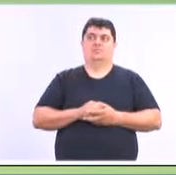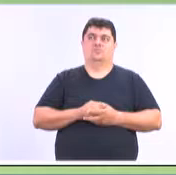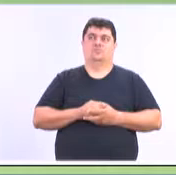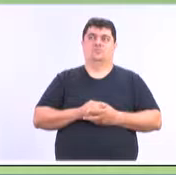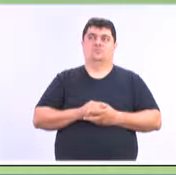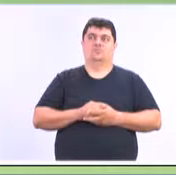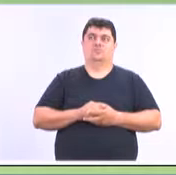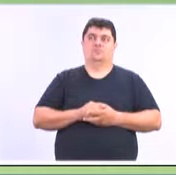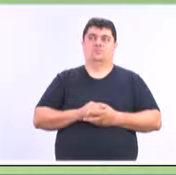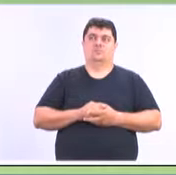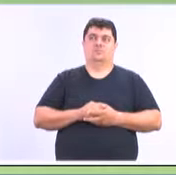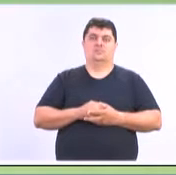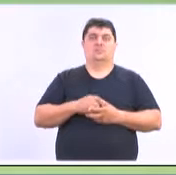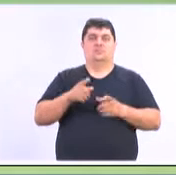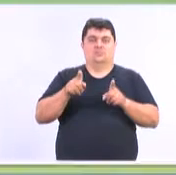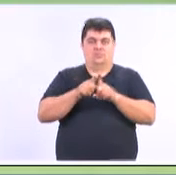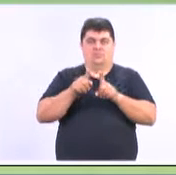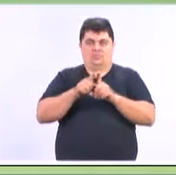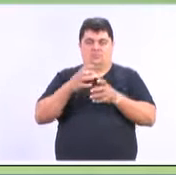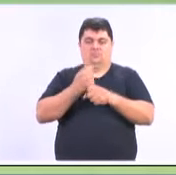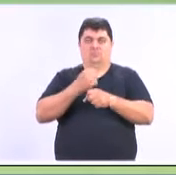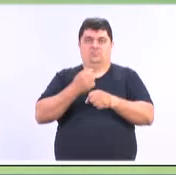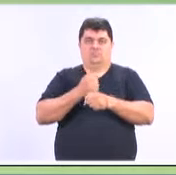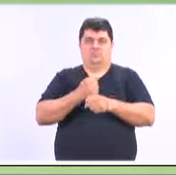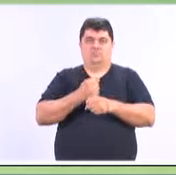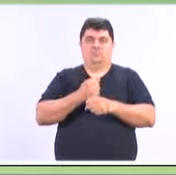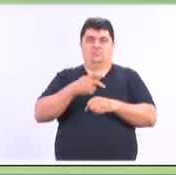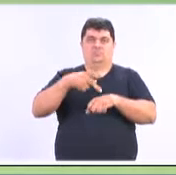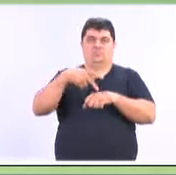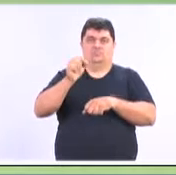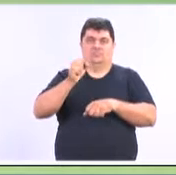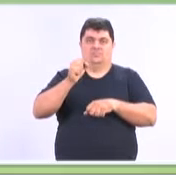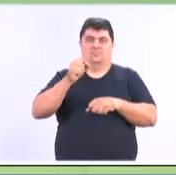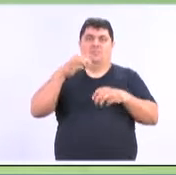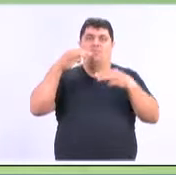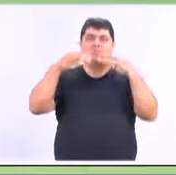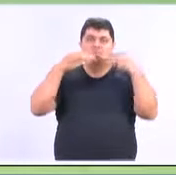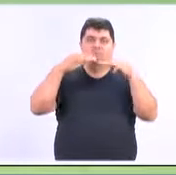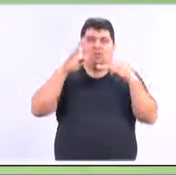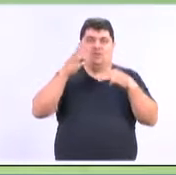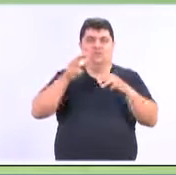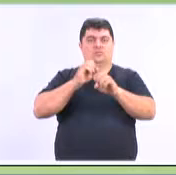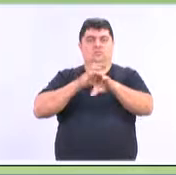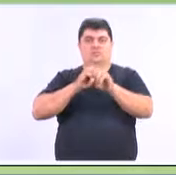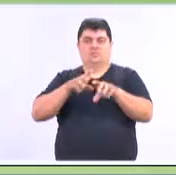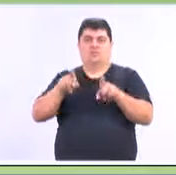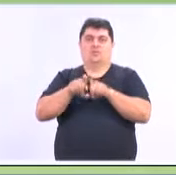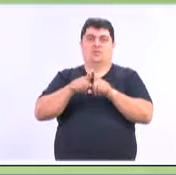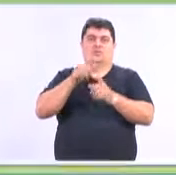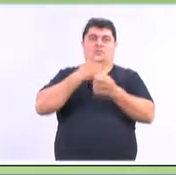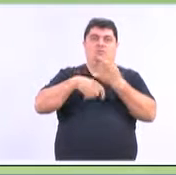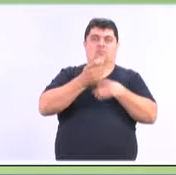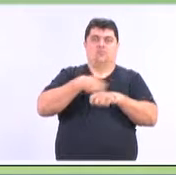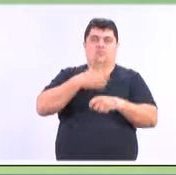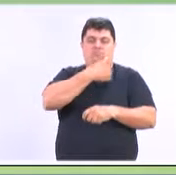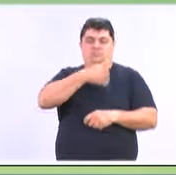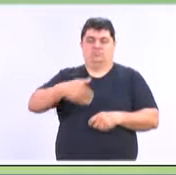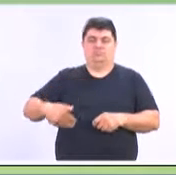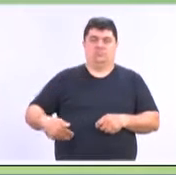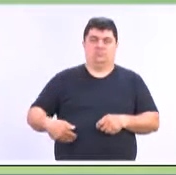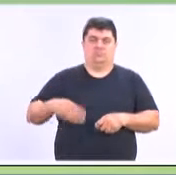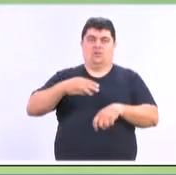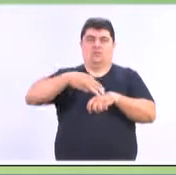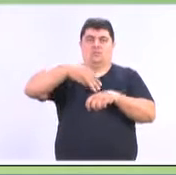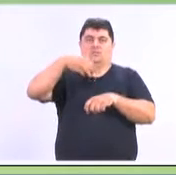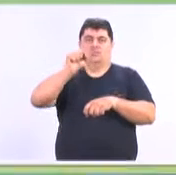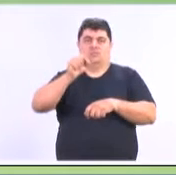ela é formada também em Ciências Contábeis. Tem especialização em Metodologia do Ensino Superior e Administração Pública. Tenho